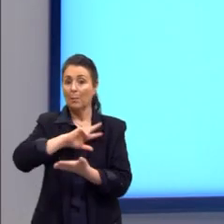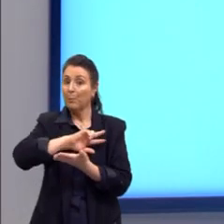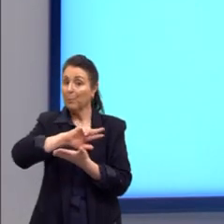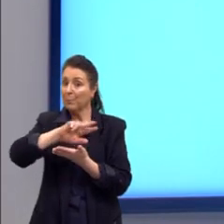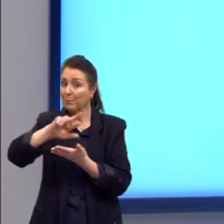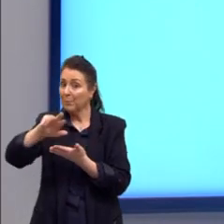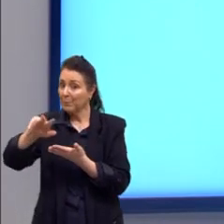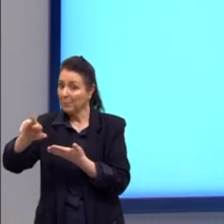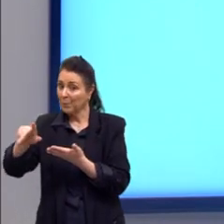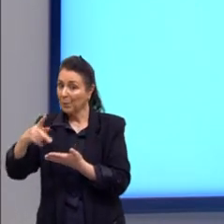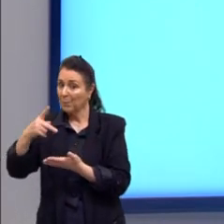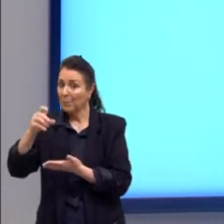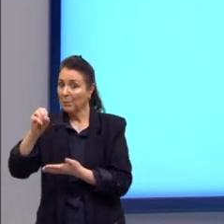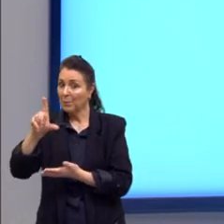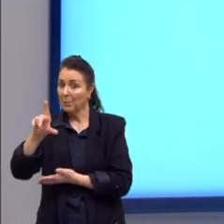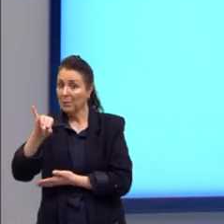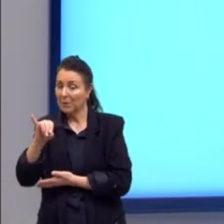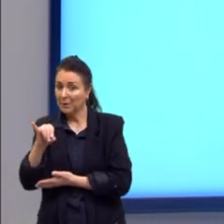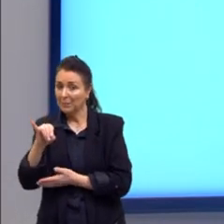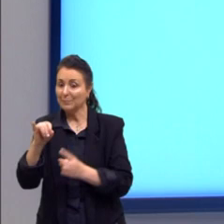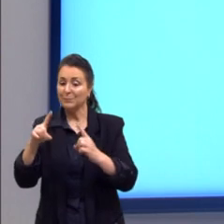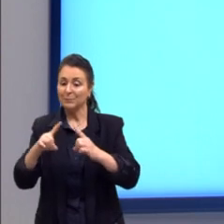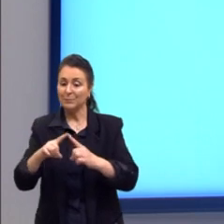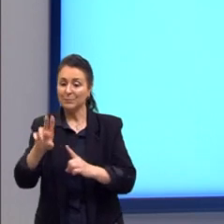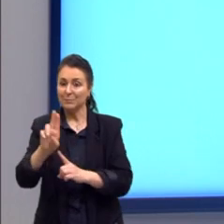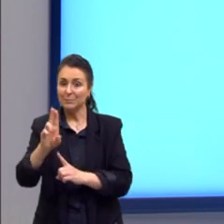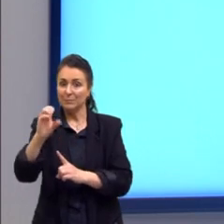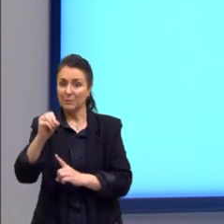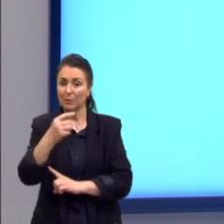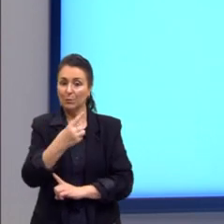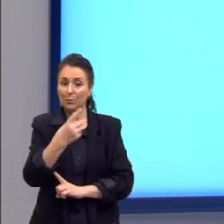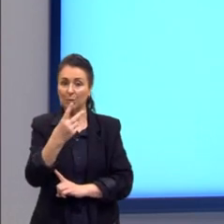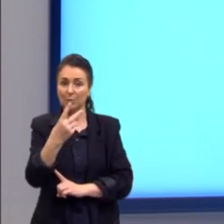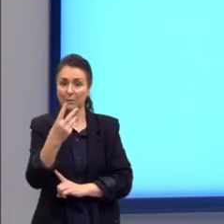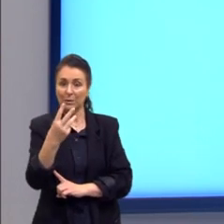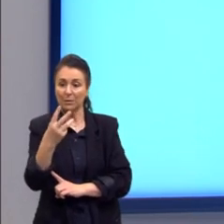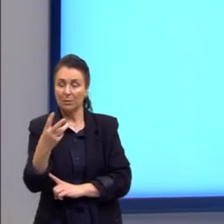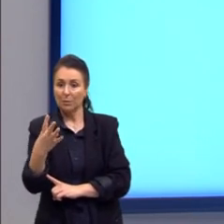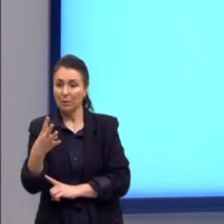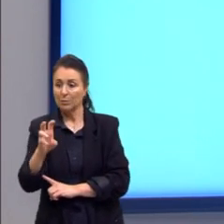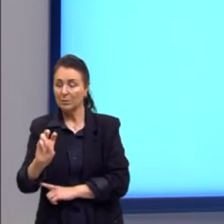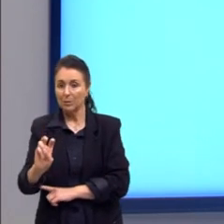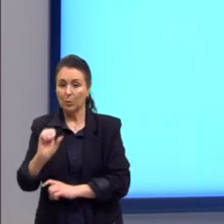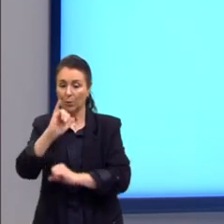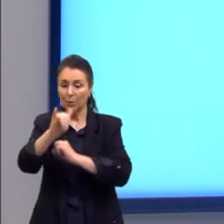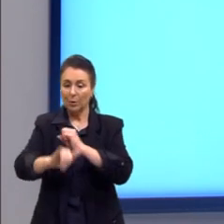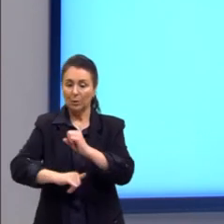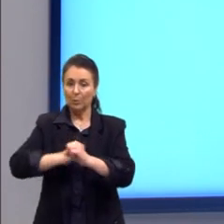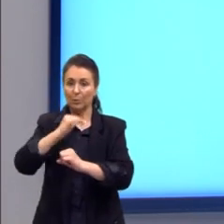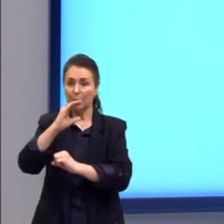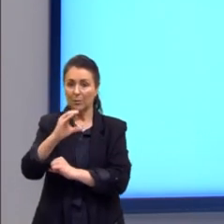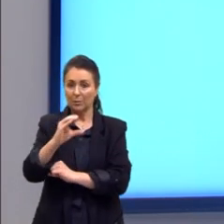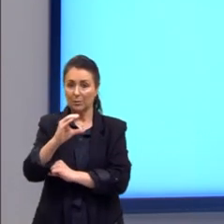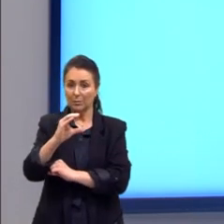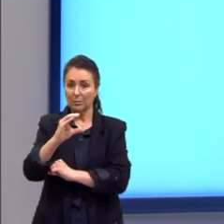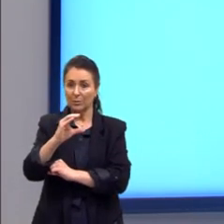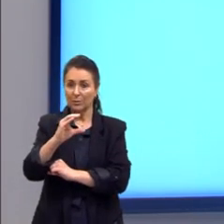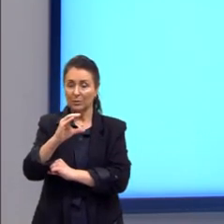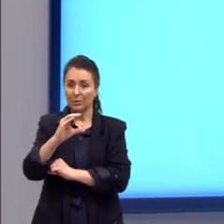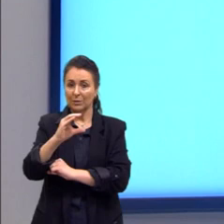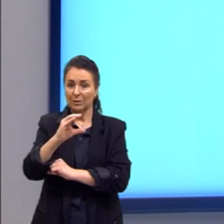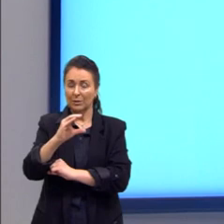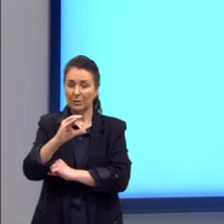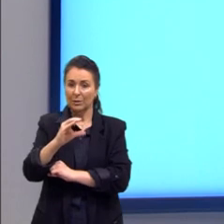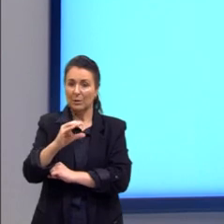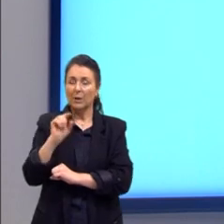setor aqui né onde eu vou ter um dois três quatro cinco átomos de carbono e essa aqui eu